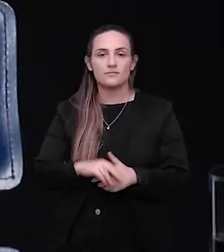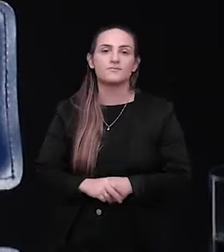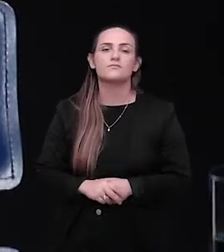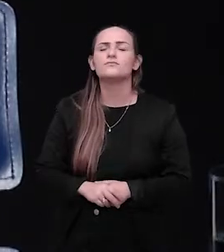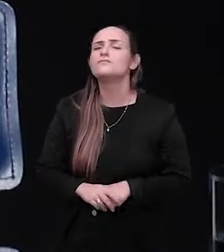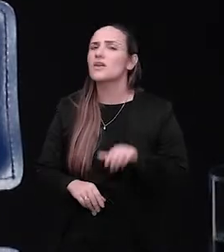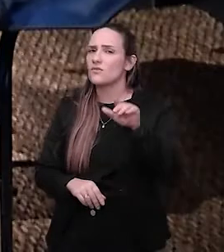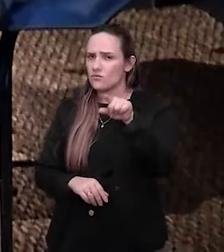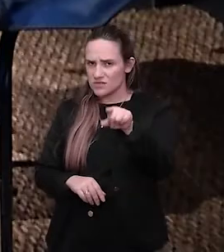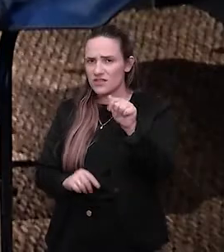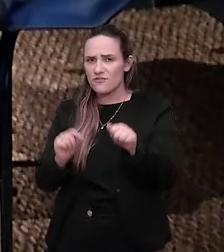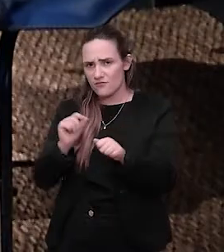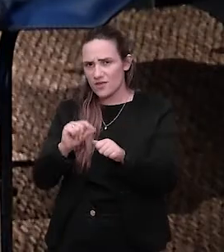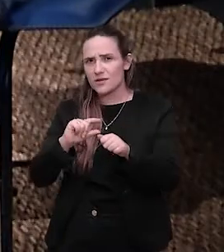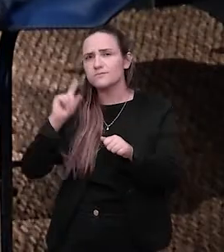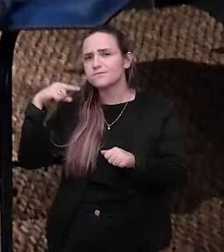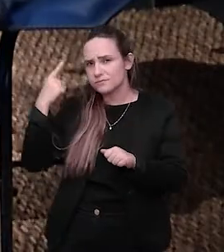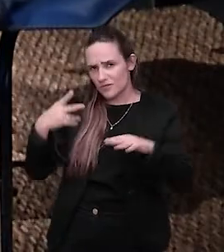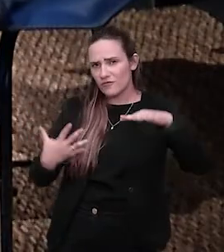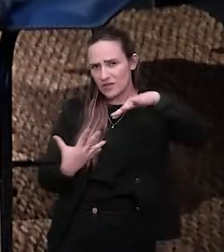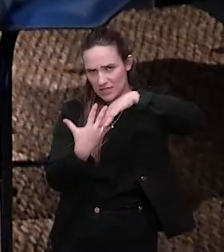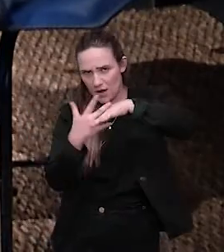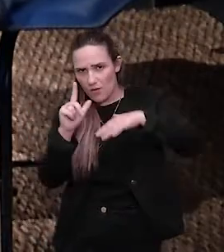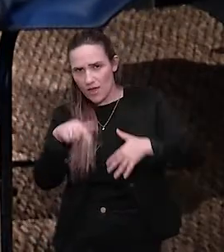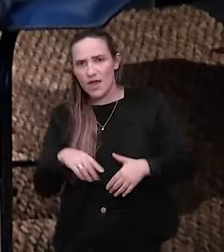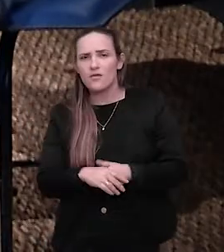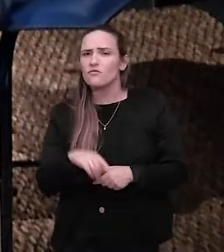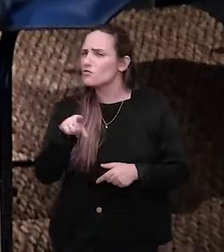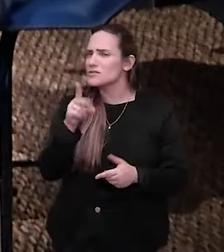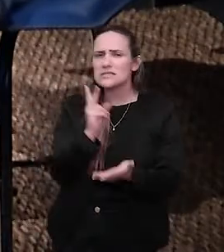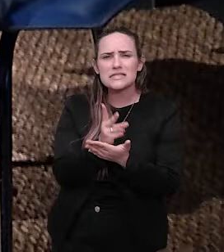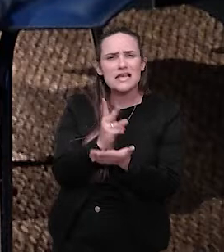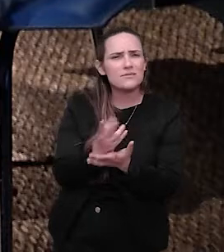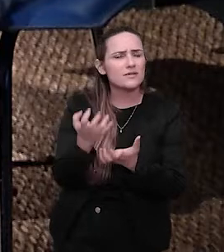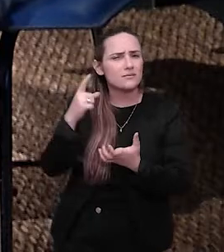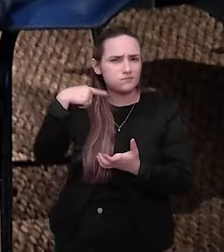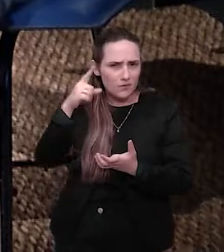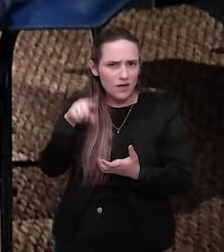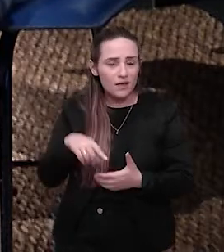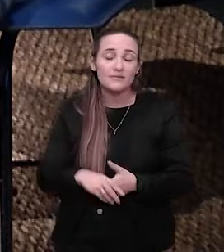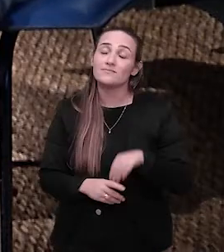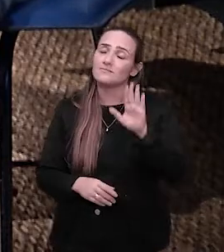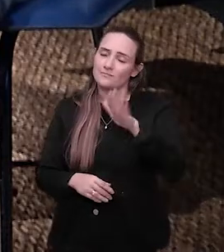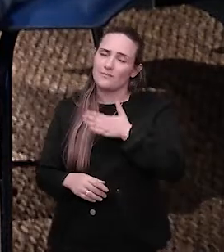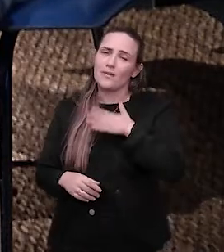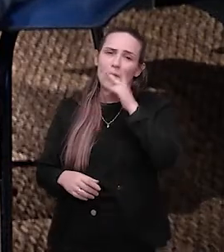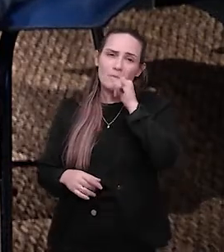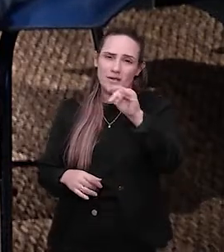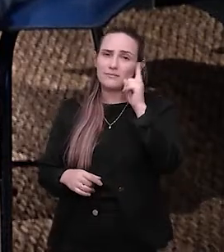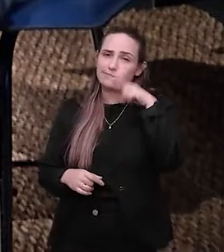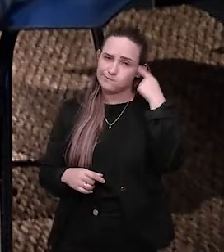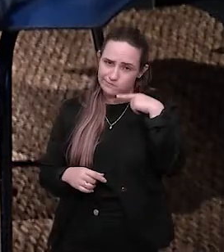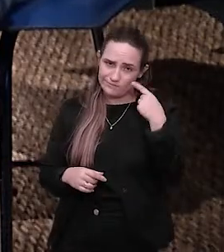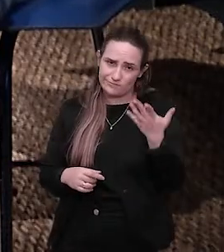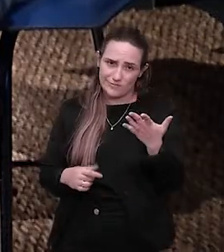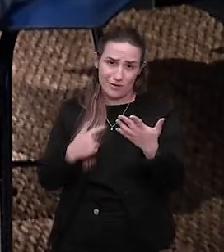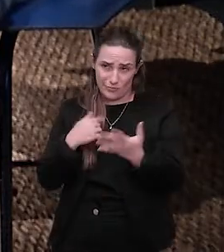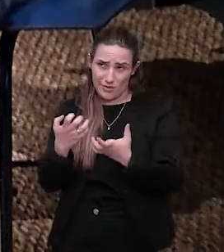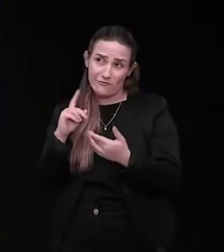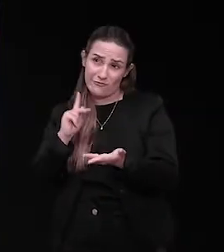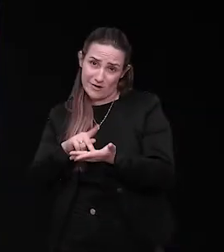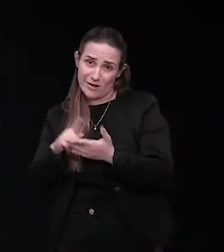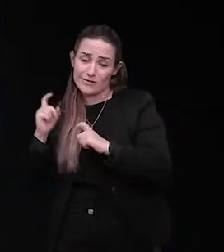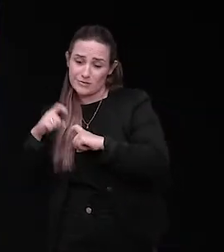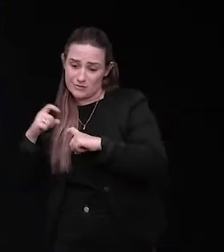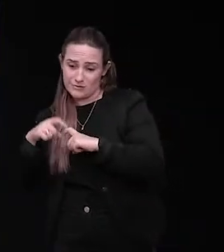você falou para mim, você fazia direito na Federal, começou direito. Aí... Sempre quis direito? Como é que foi essa escolha? Teu pai é advogado? Meu pai é advogado.